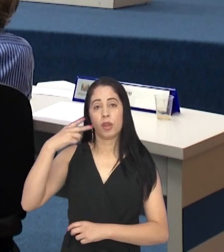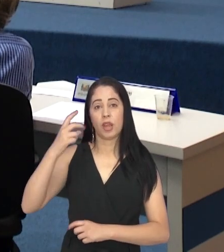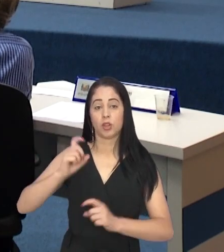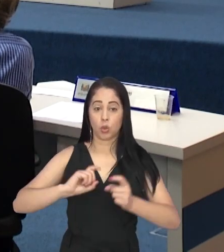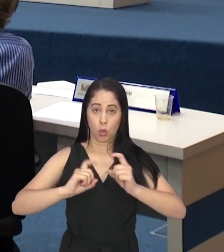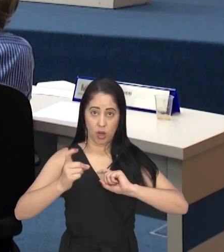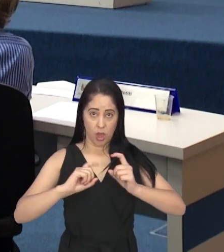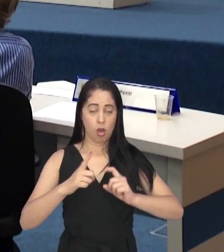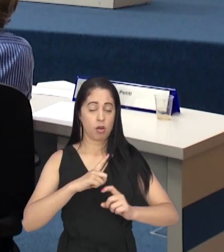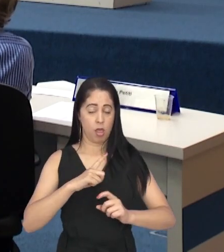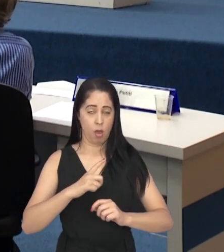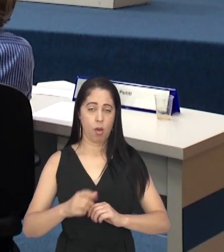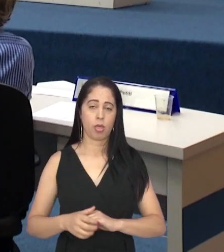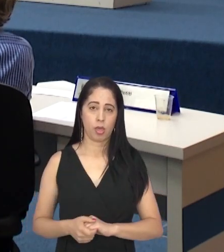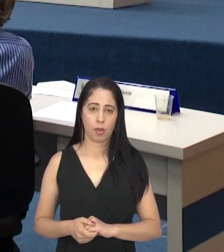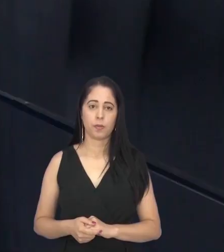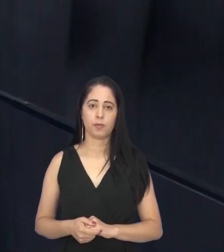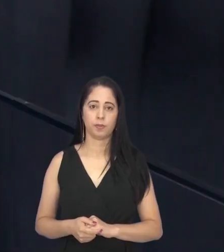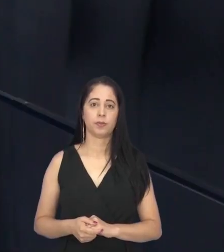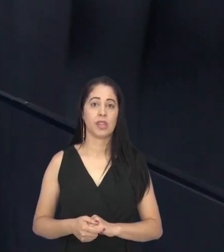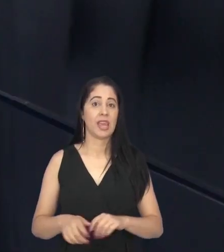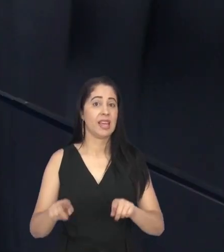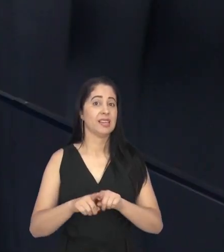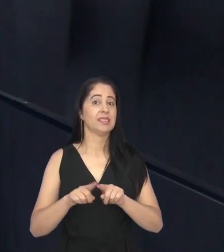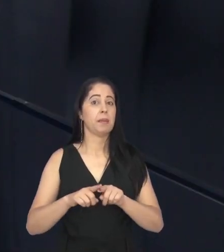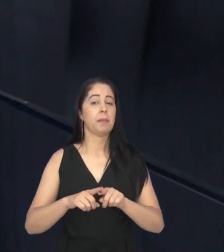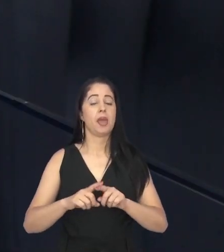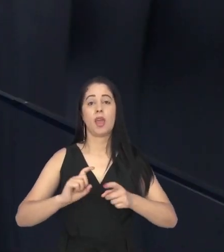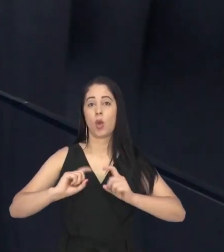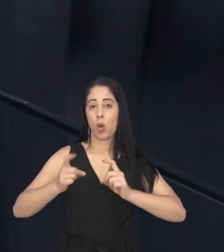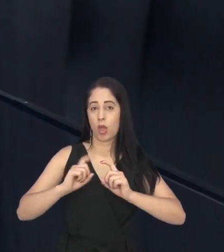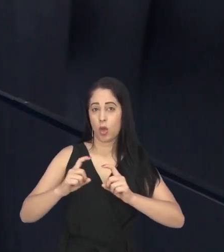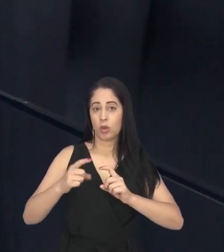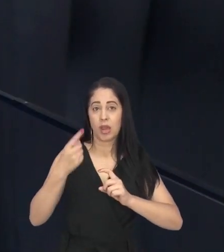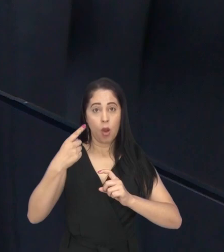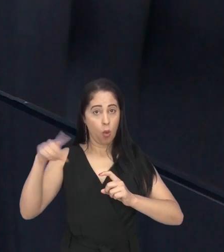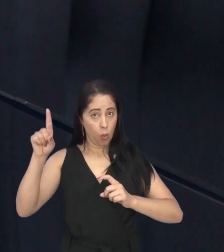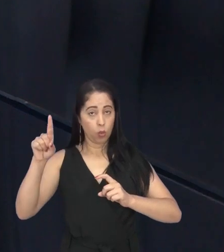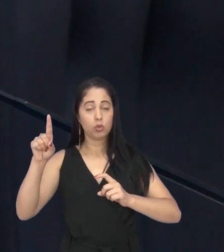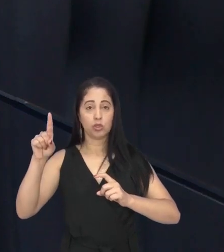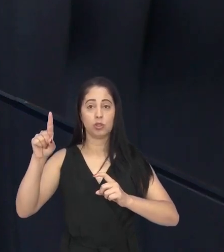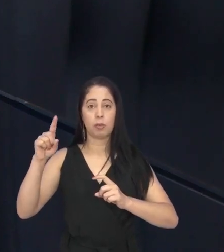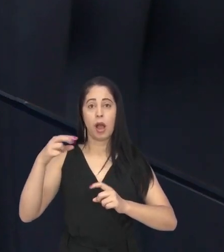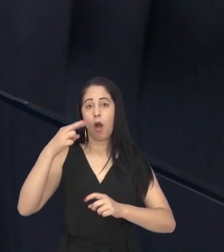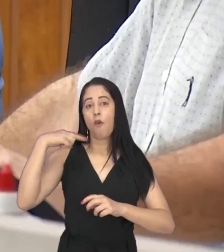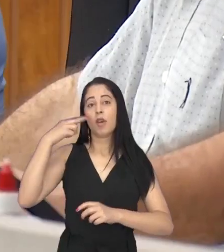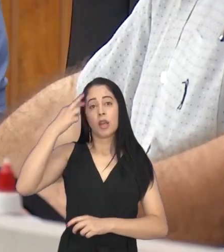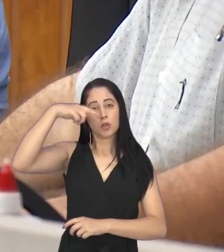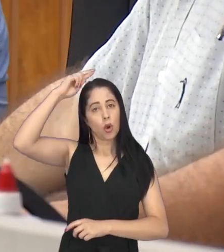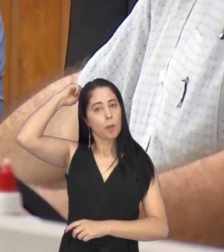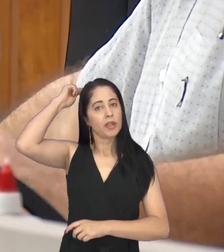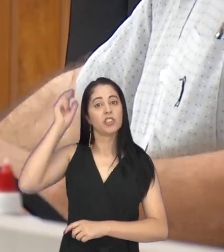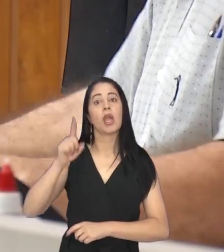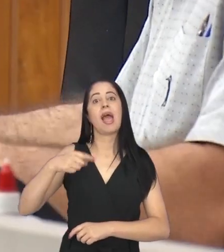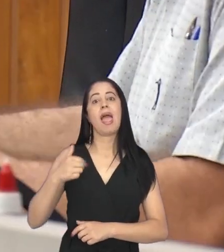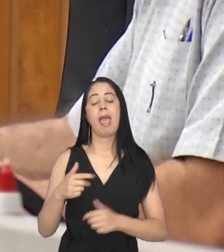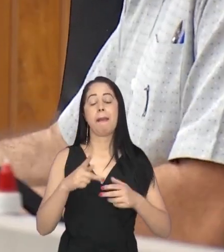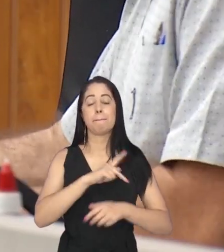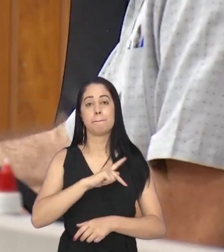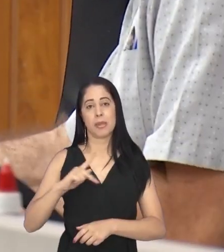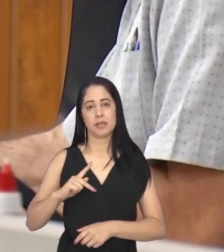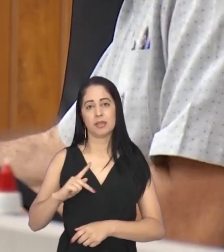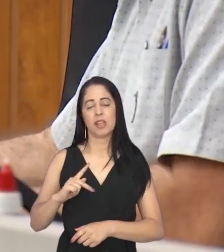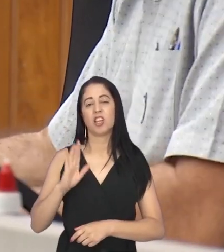realizaram as 3 últimas sessões do ano. Também foram as últimas sessões do vereador Robertinho da Padaria como presidente da